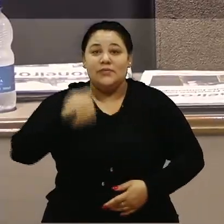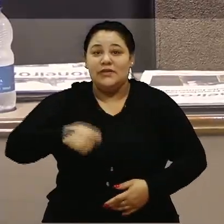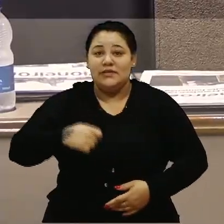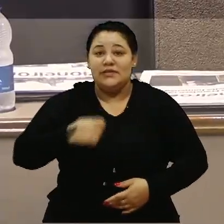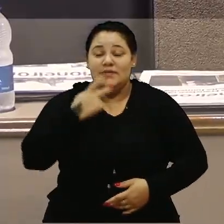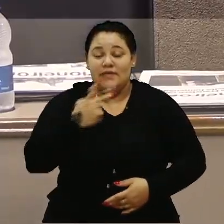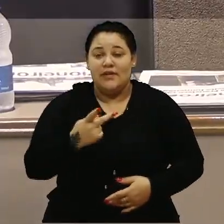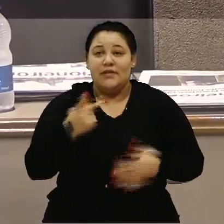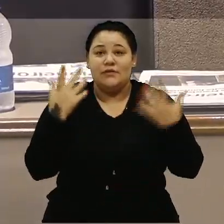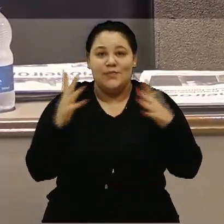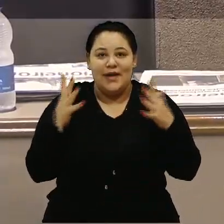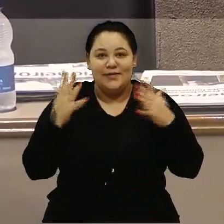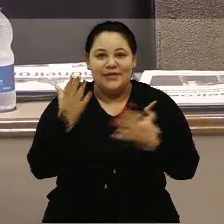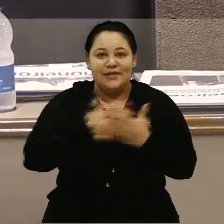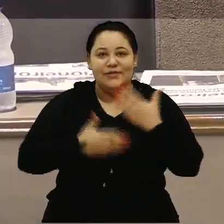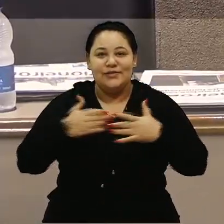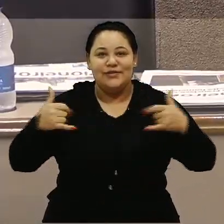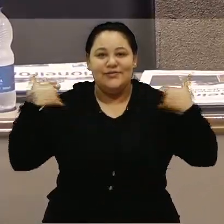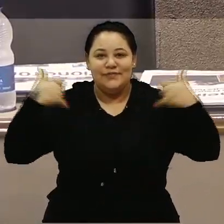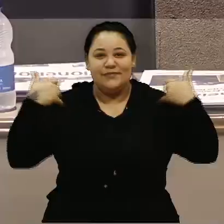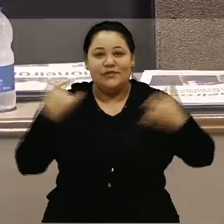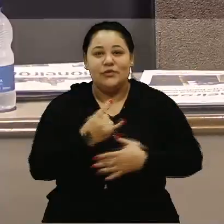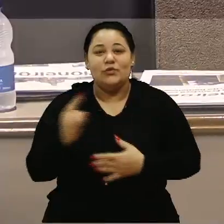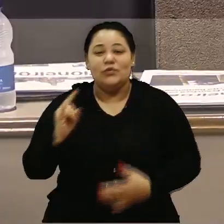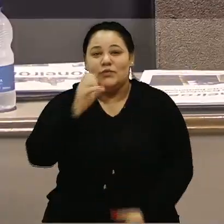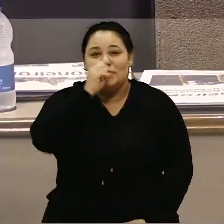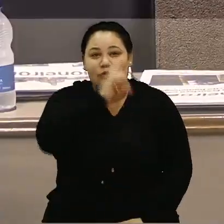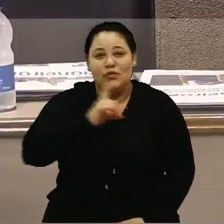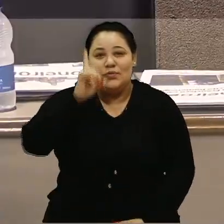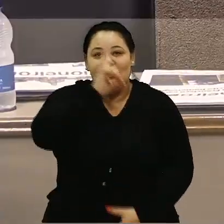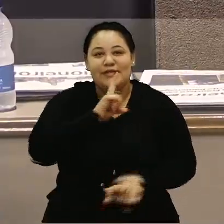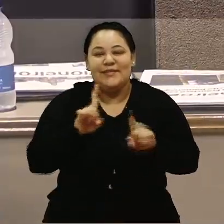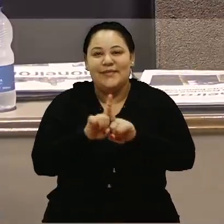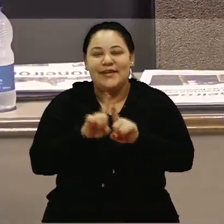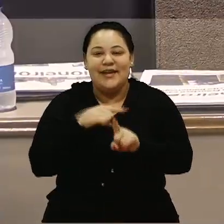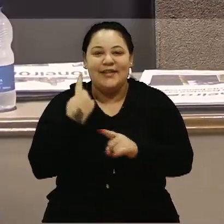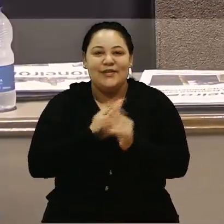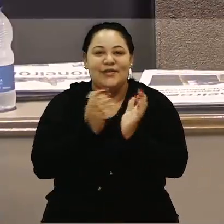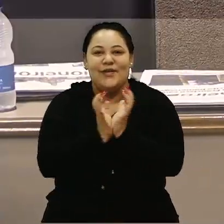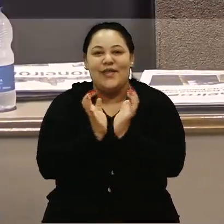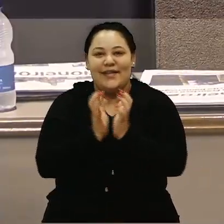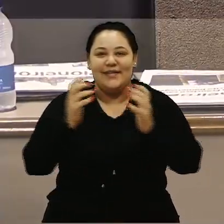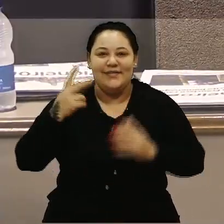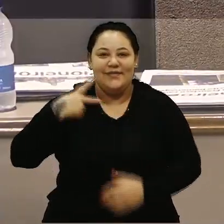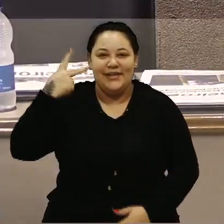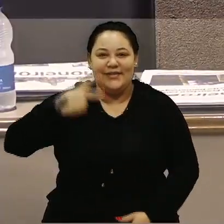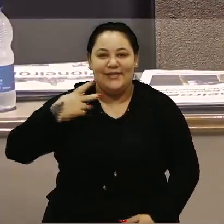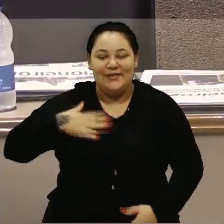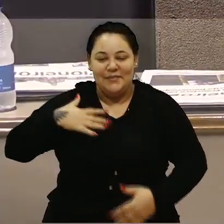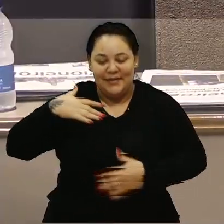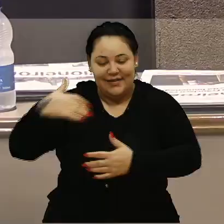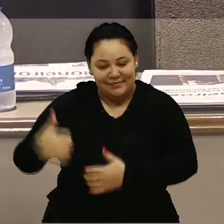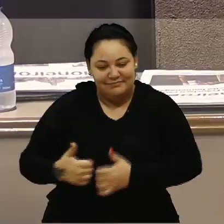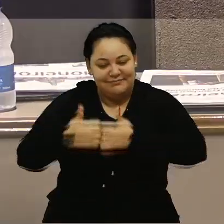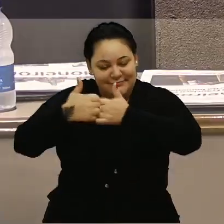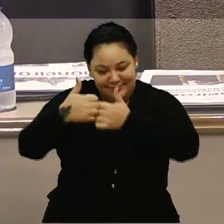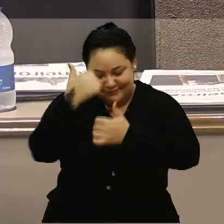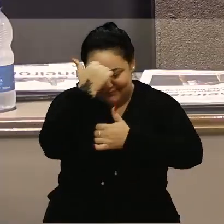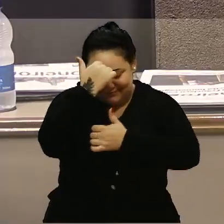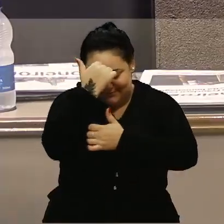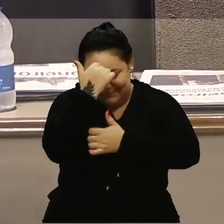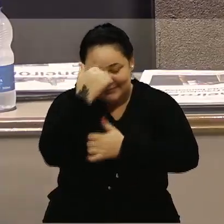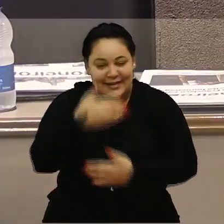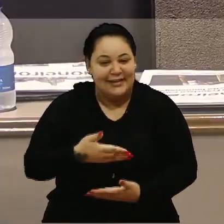voto de congratulações aos aniversariantes do nosso último final de semana, a nossa colega vereadora e minha parceira de dança aqui nessa casa, a vereadora